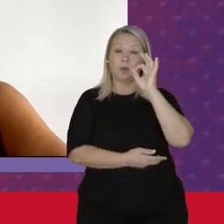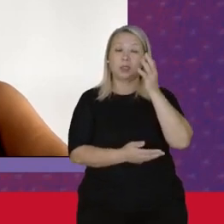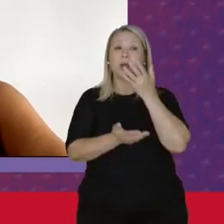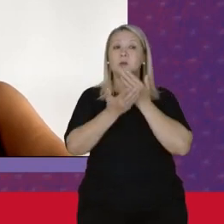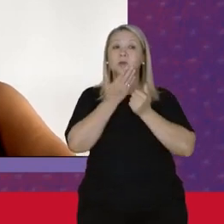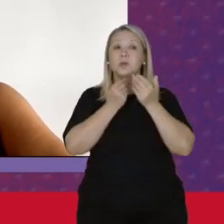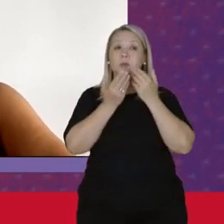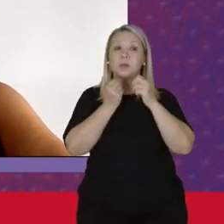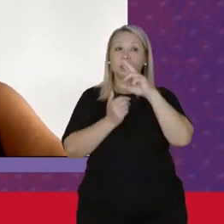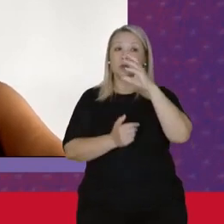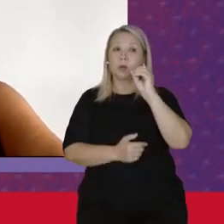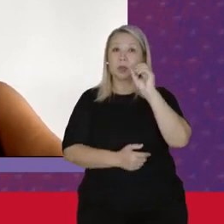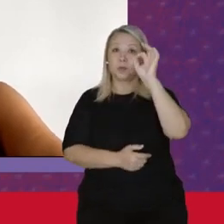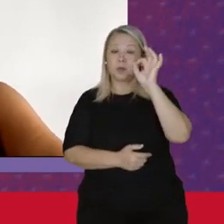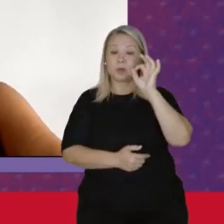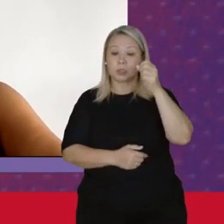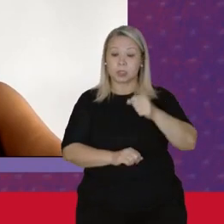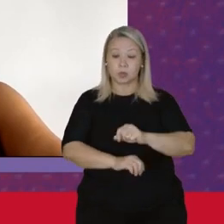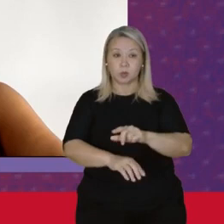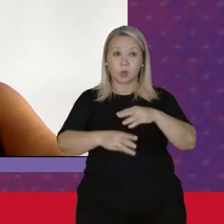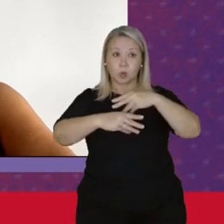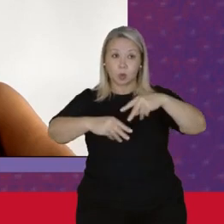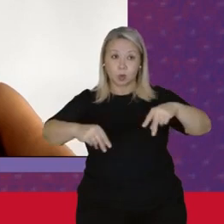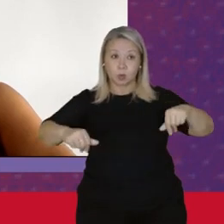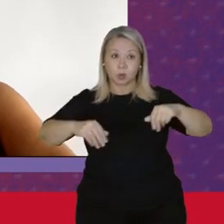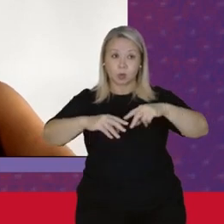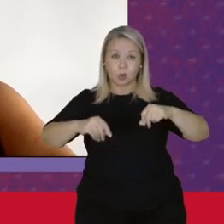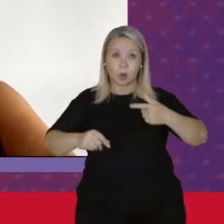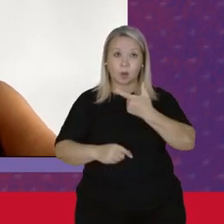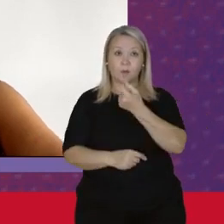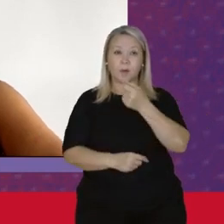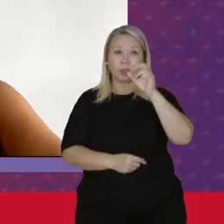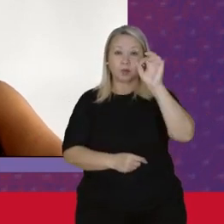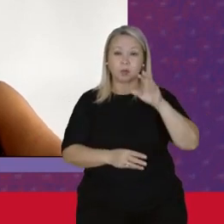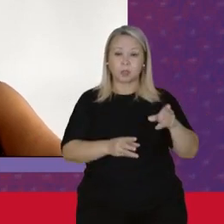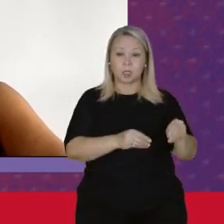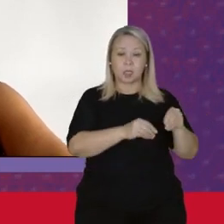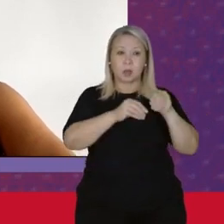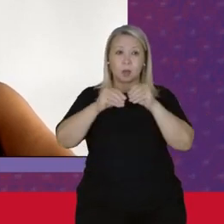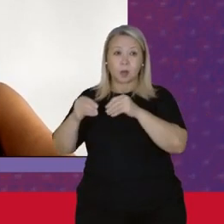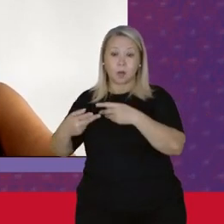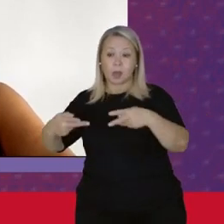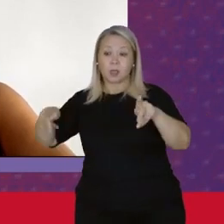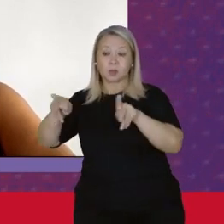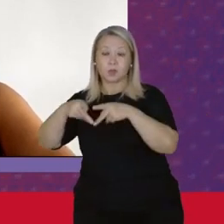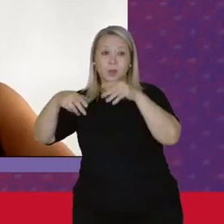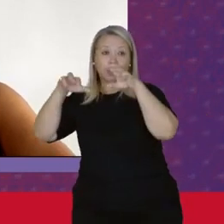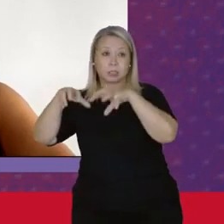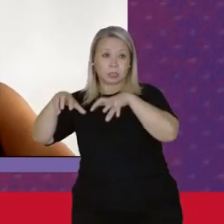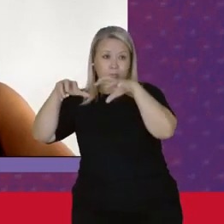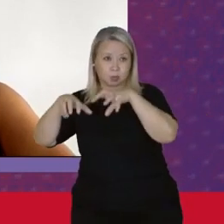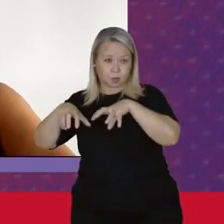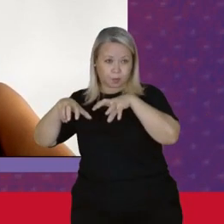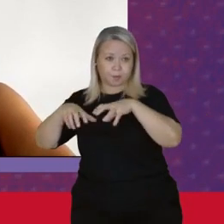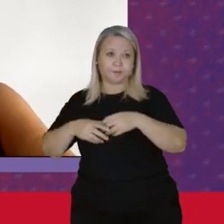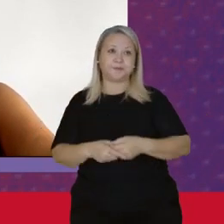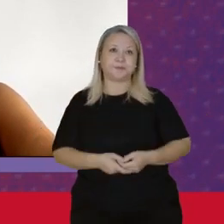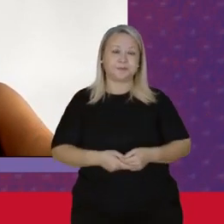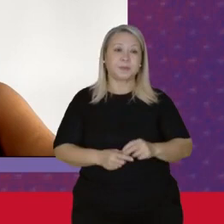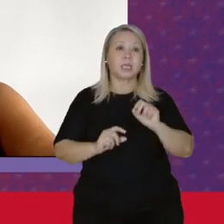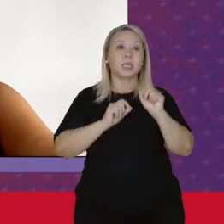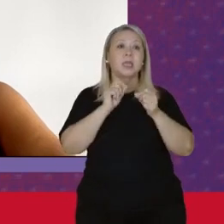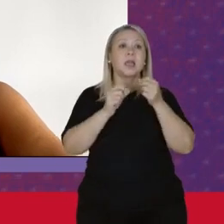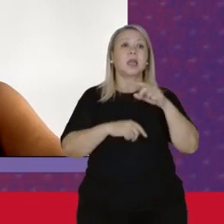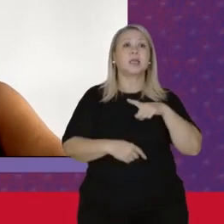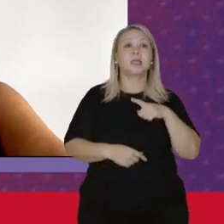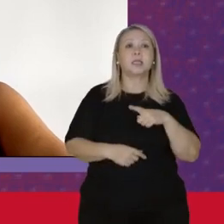alimentos, 50% no solo, e 20% migram por causa dos ventos e da chuva. E que há